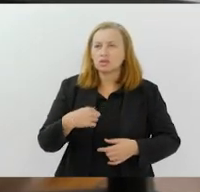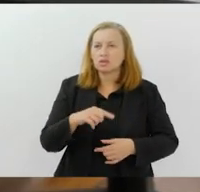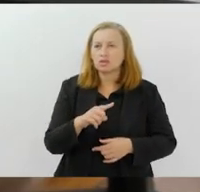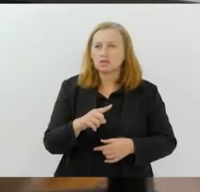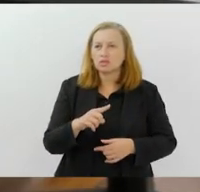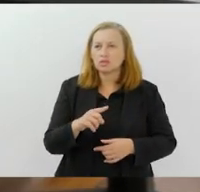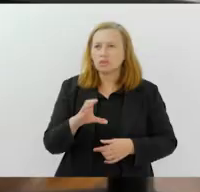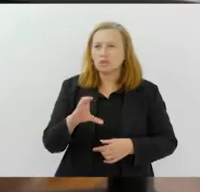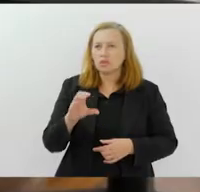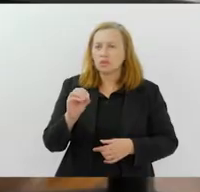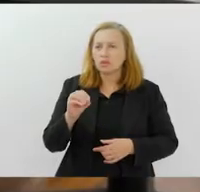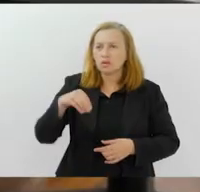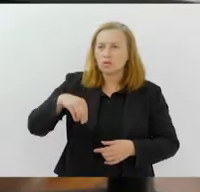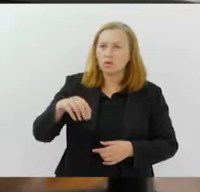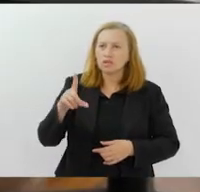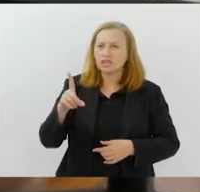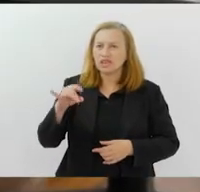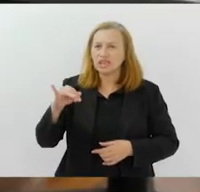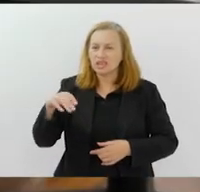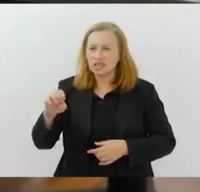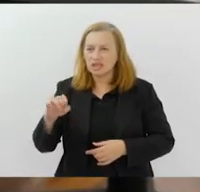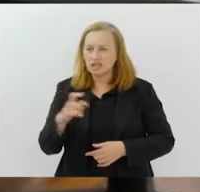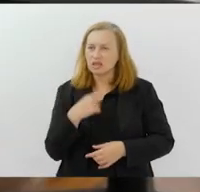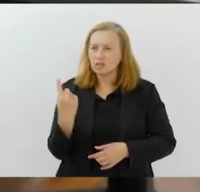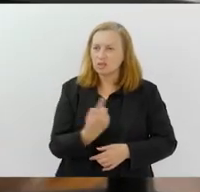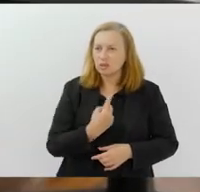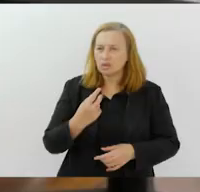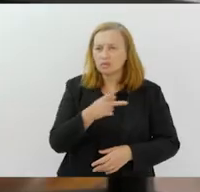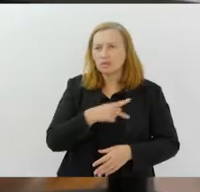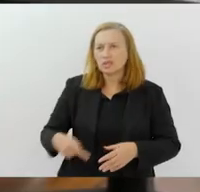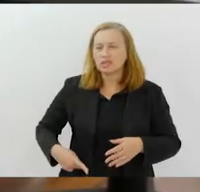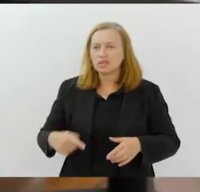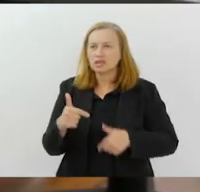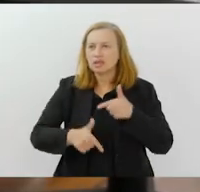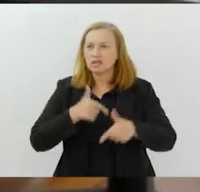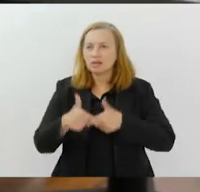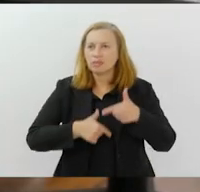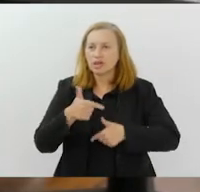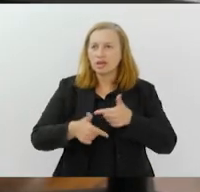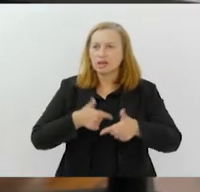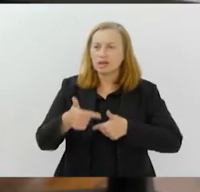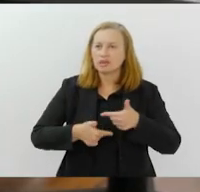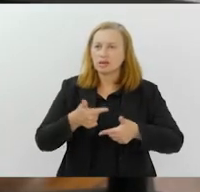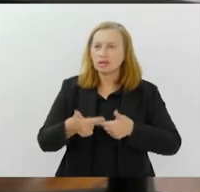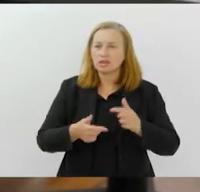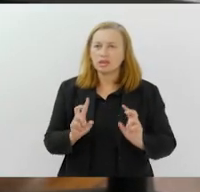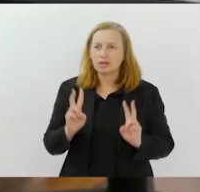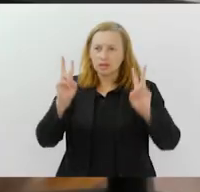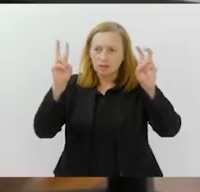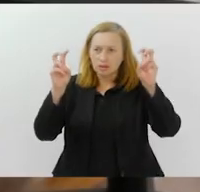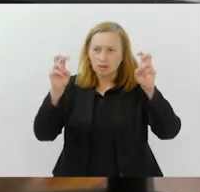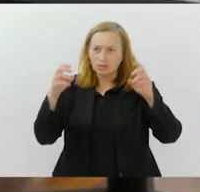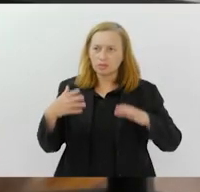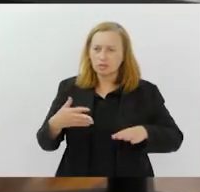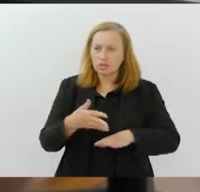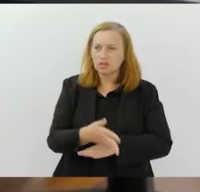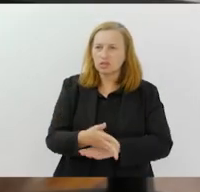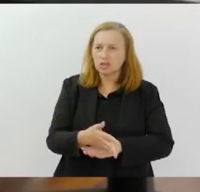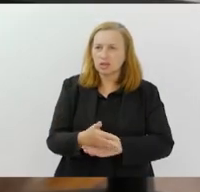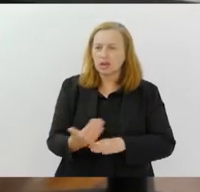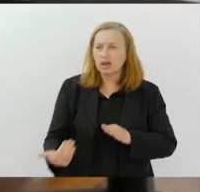condini e a nossa presidente vai trabalhar essa espécie de polinização para chegar